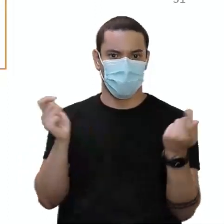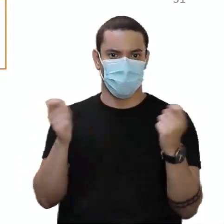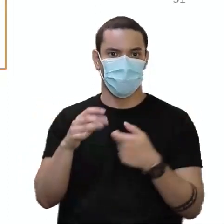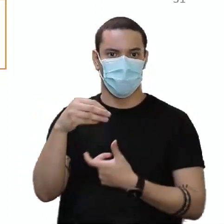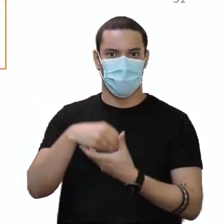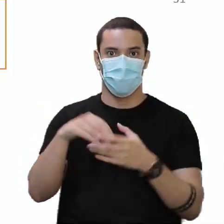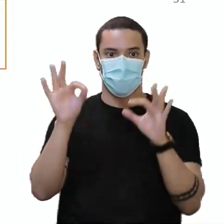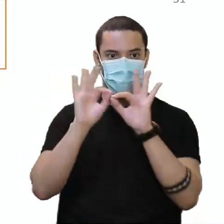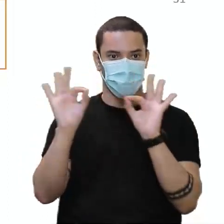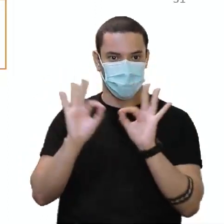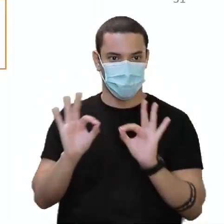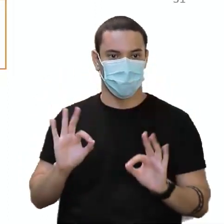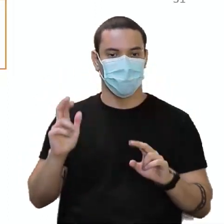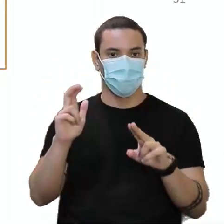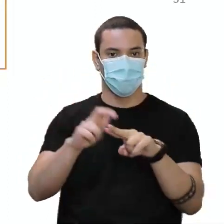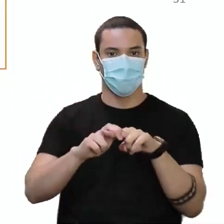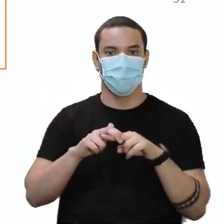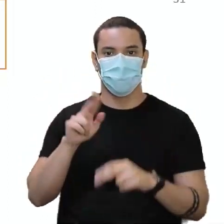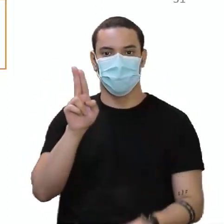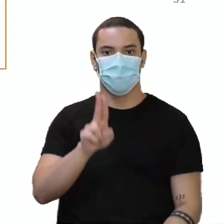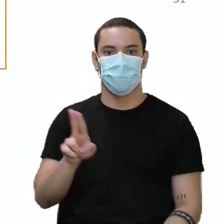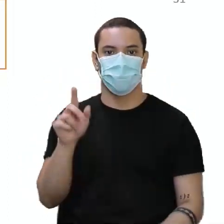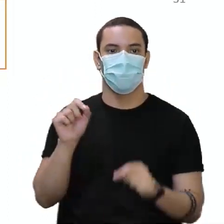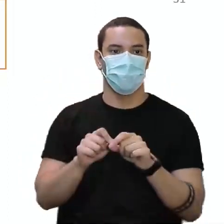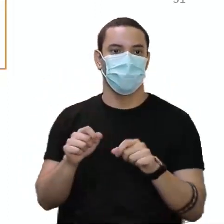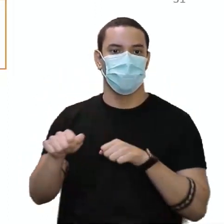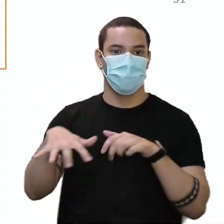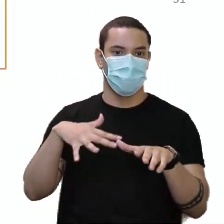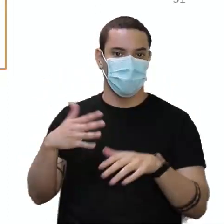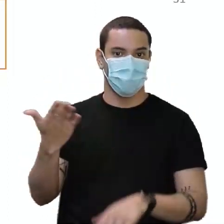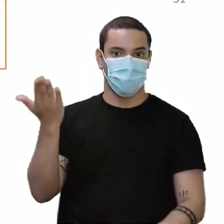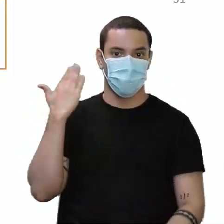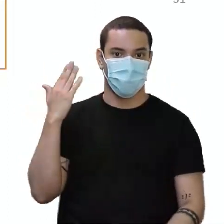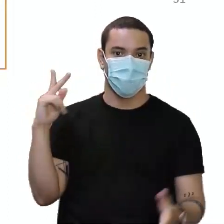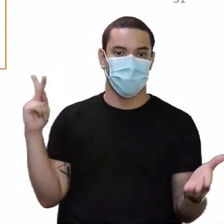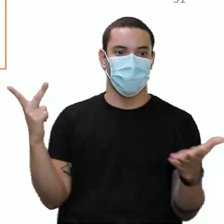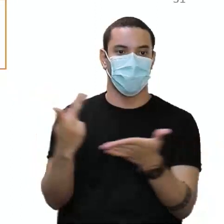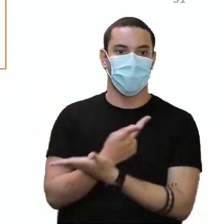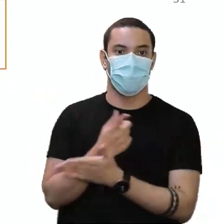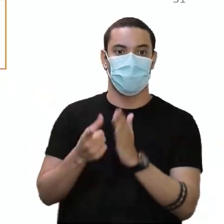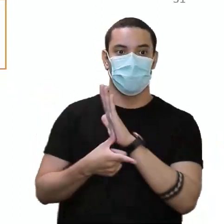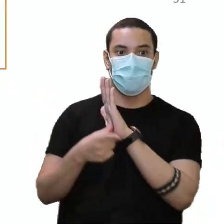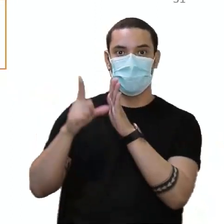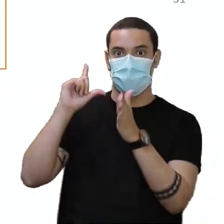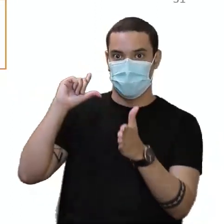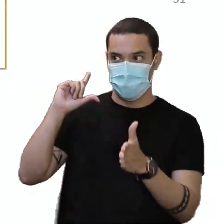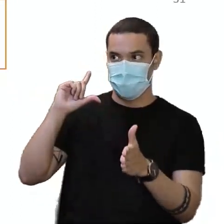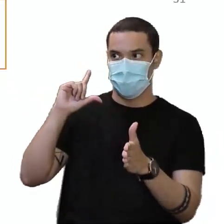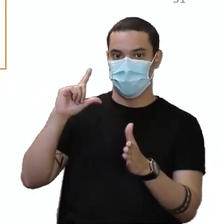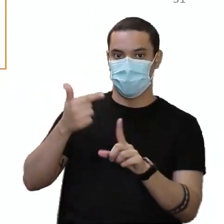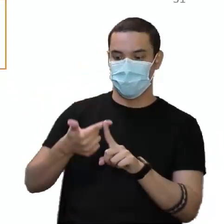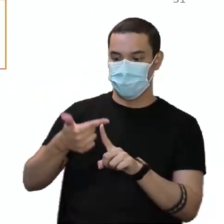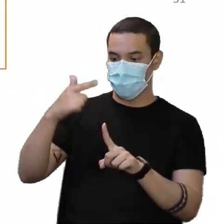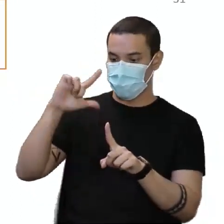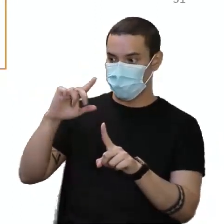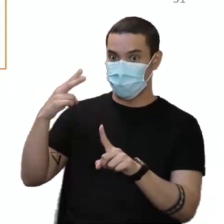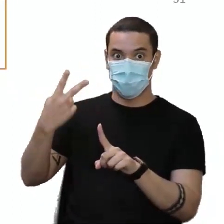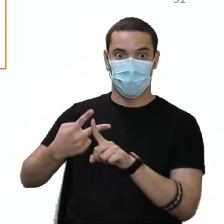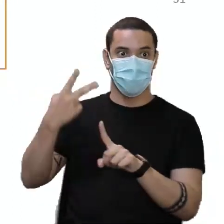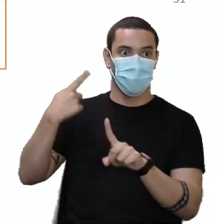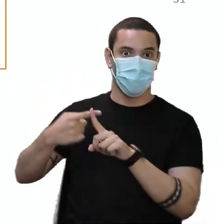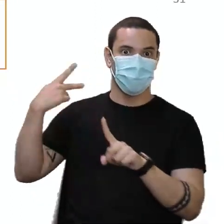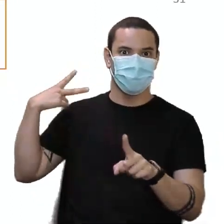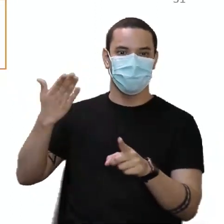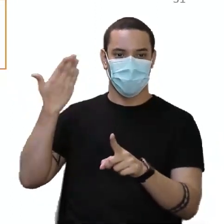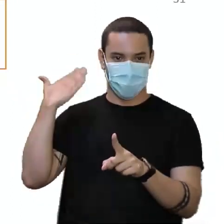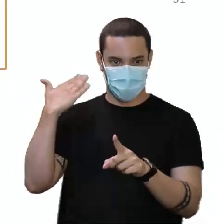frase. Então ele é usado para falar sobre alguma ação no passado que ocorreu antes de outra ação também no passado. Na sua